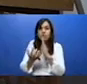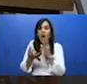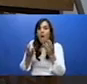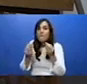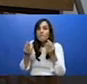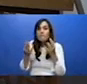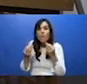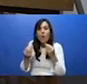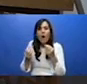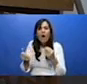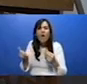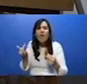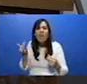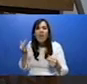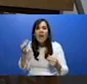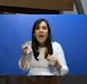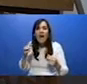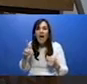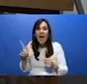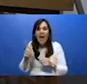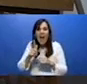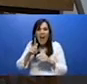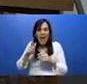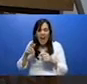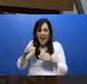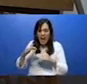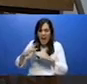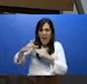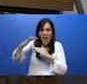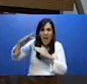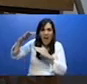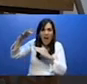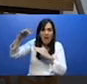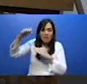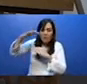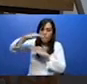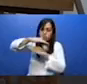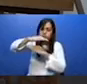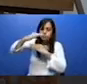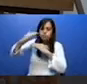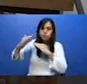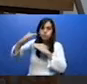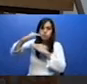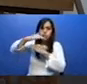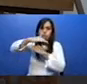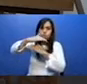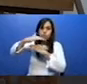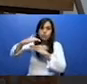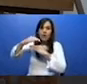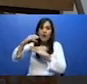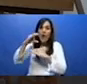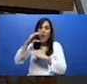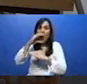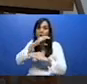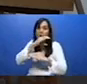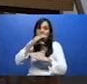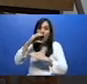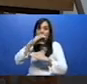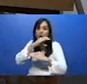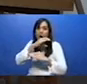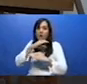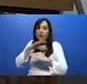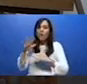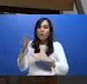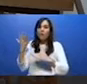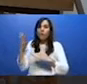enorme quantidade de gases, além das larvas, né, na atmosfera. E isso aquece muito a temperatura